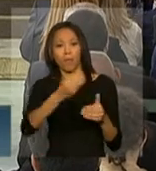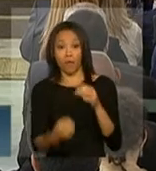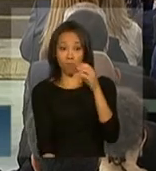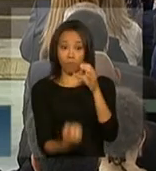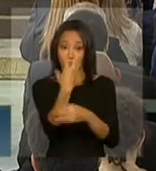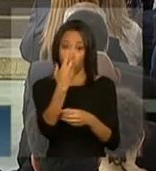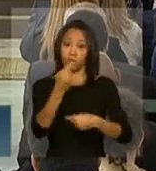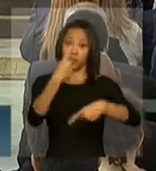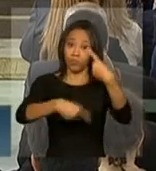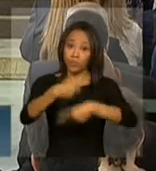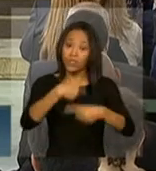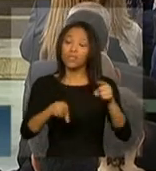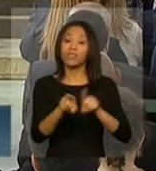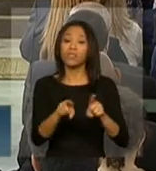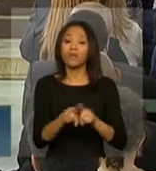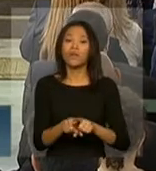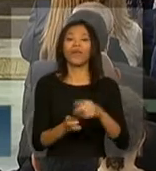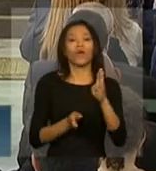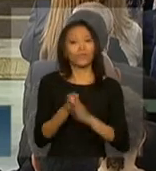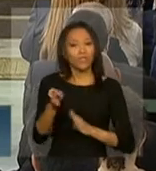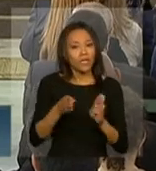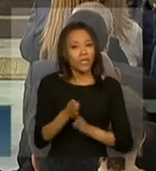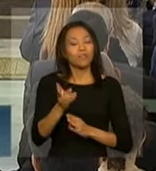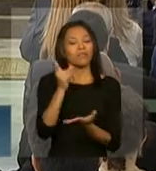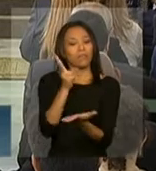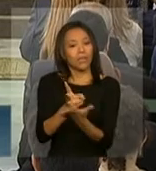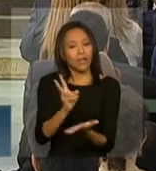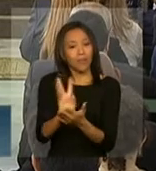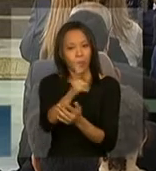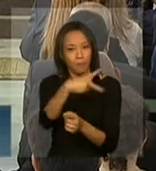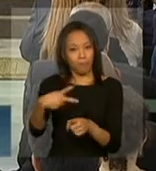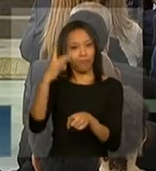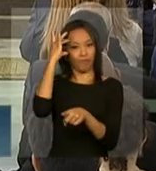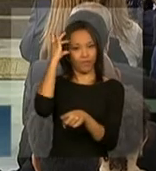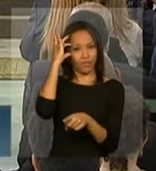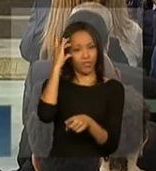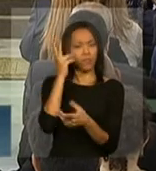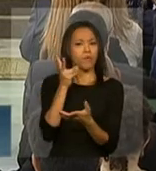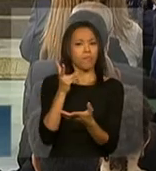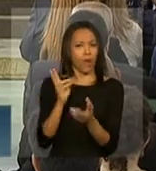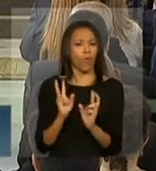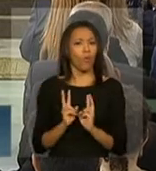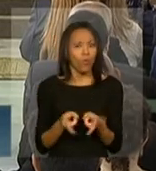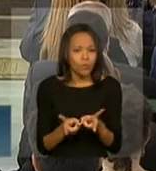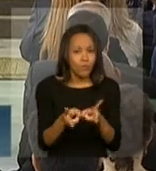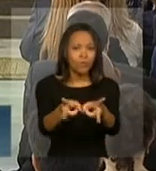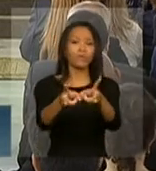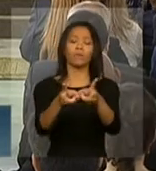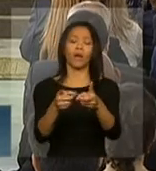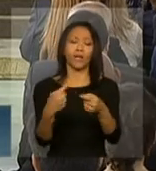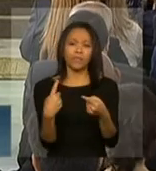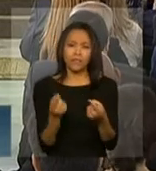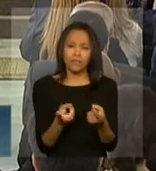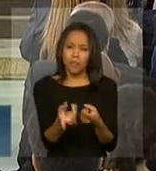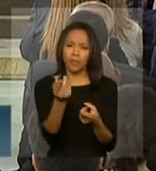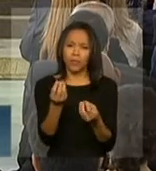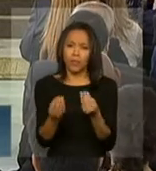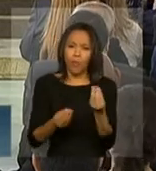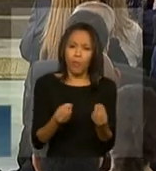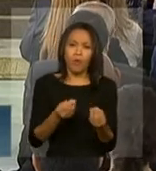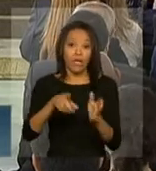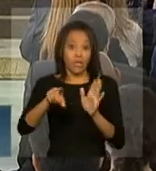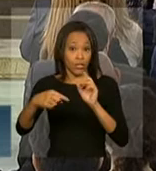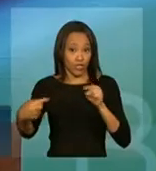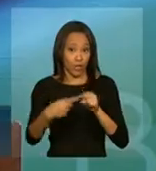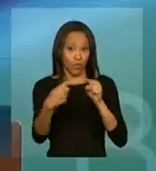políticas em auxílio à Presidenta da República, de forma a assegurar a sua sustentabilidade em termos de conteúdo e substância,